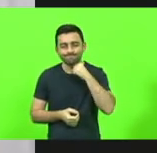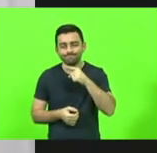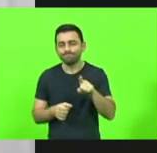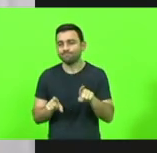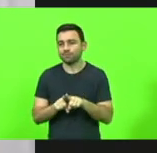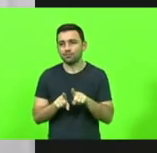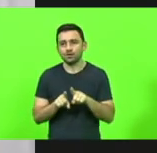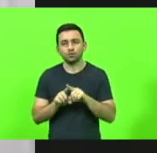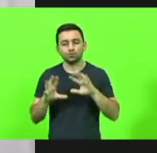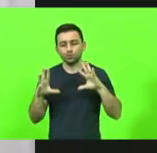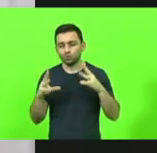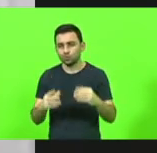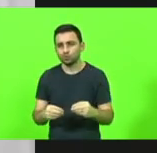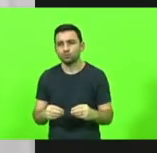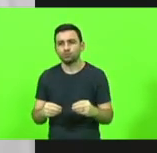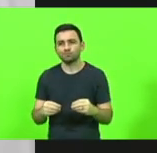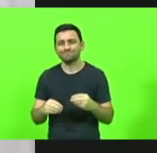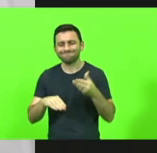todos tenham